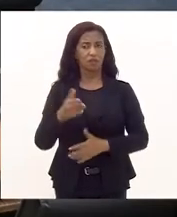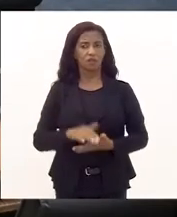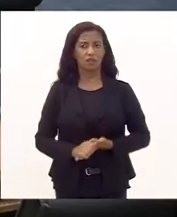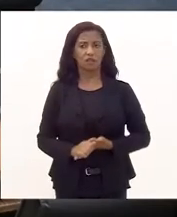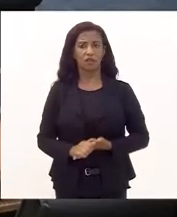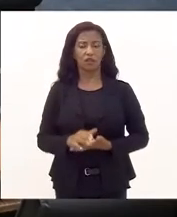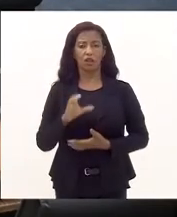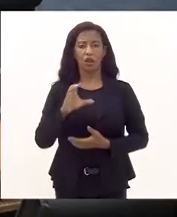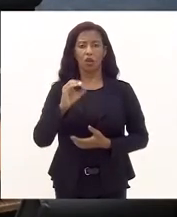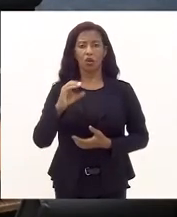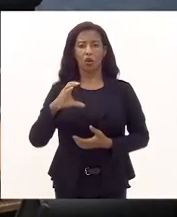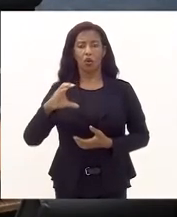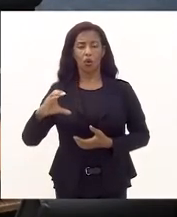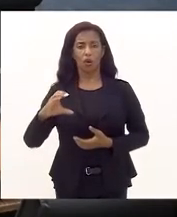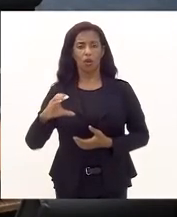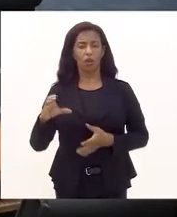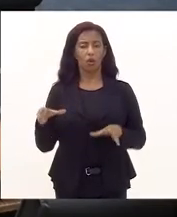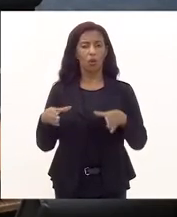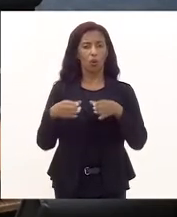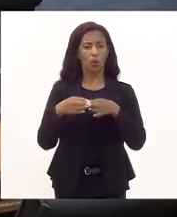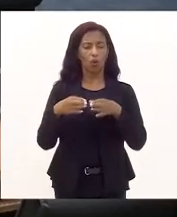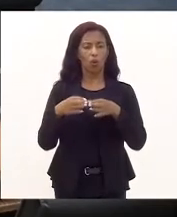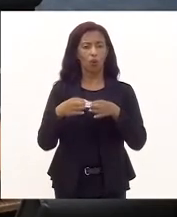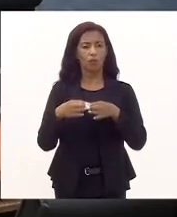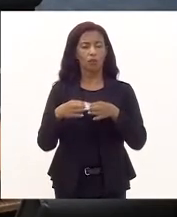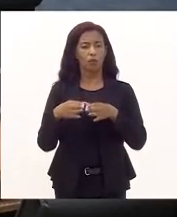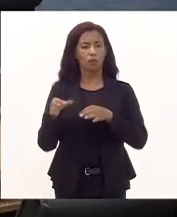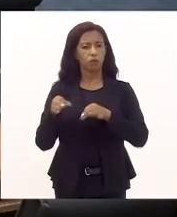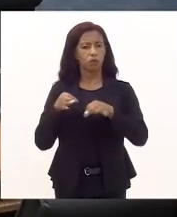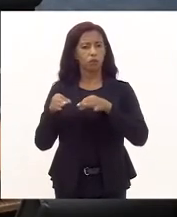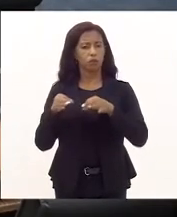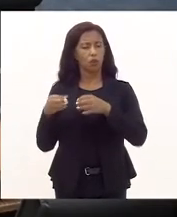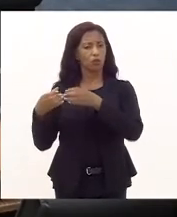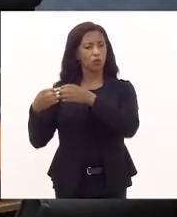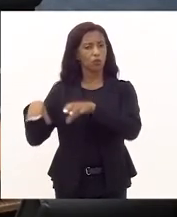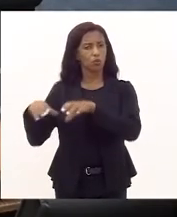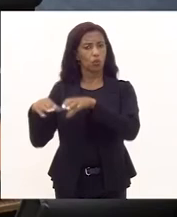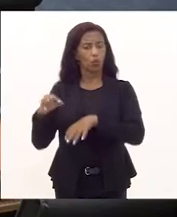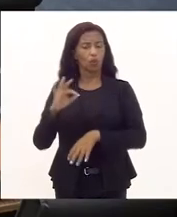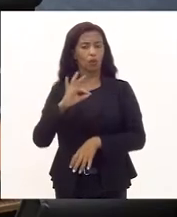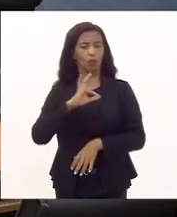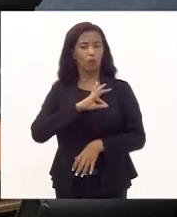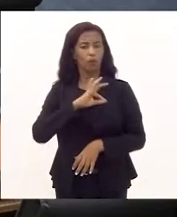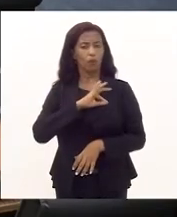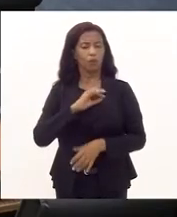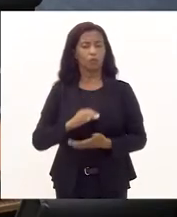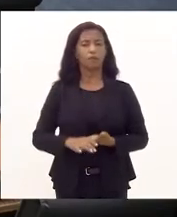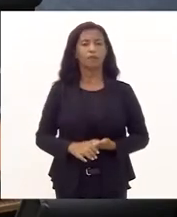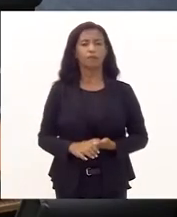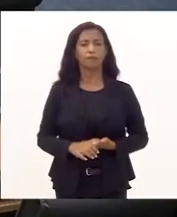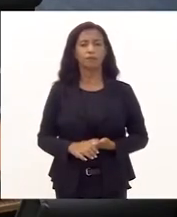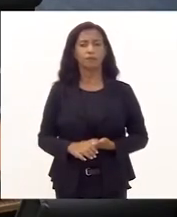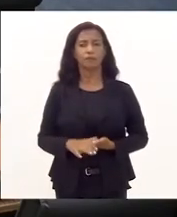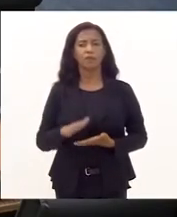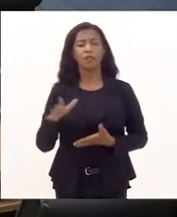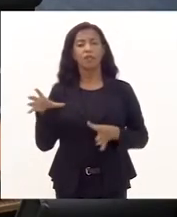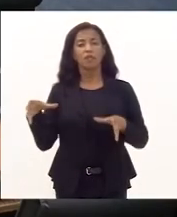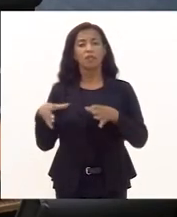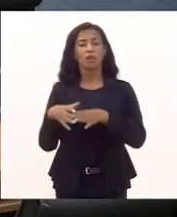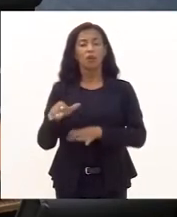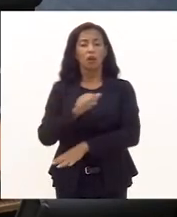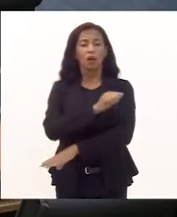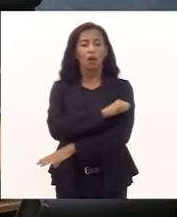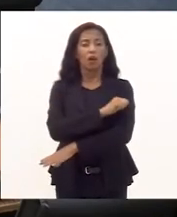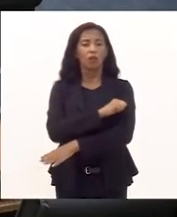do COC, que é a Comissão Organizadora de Concurseiros da Polícia Militar. São aqueles alunos